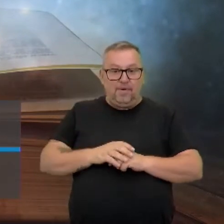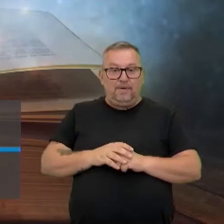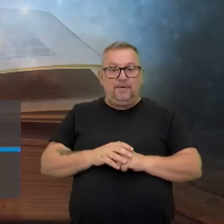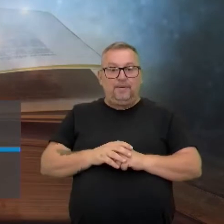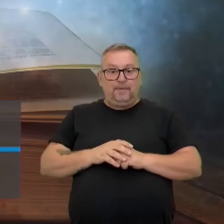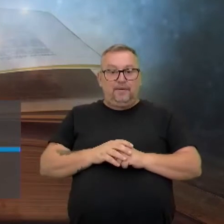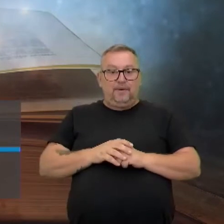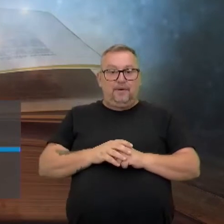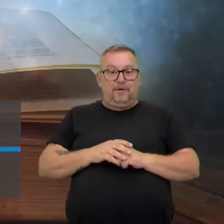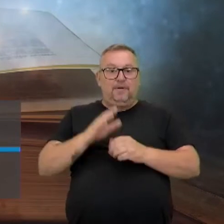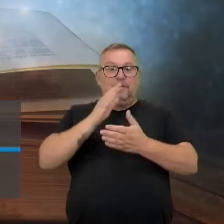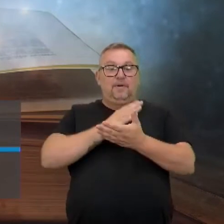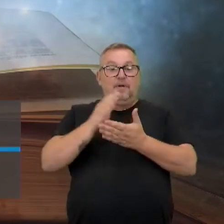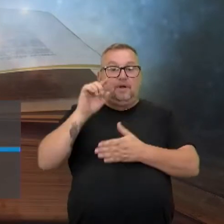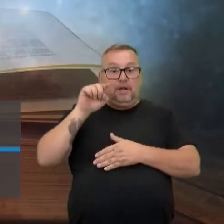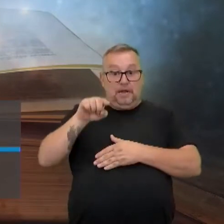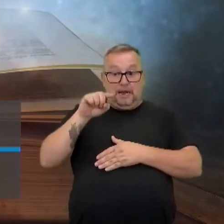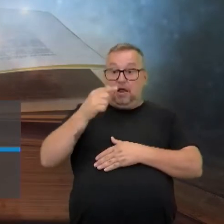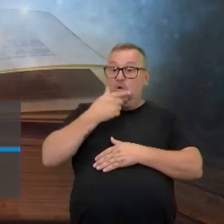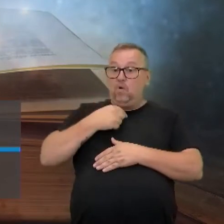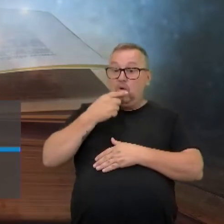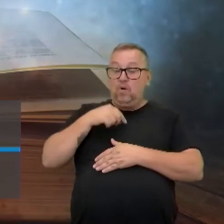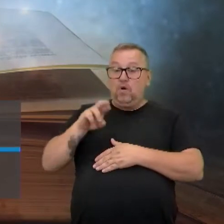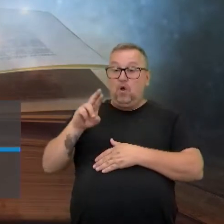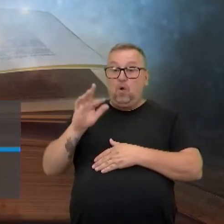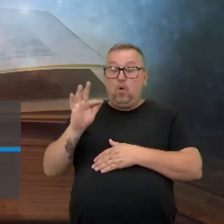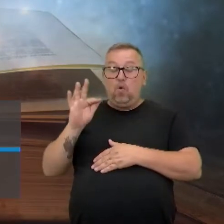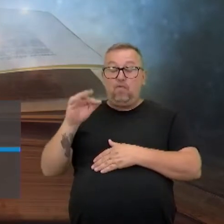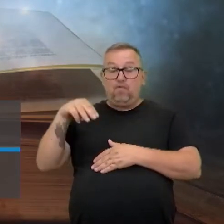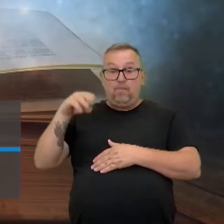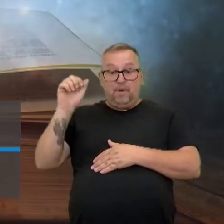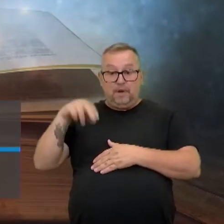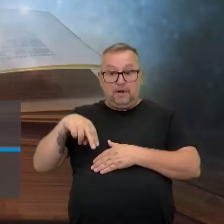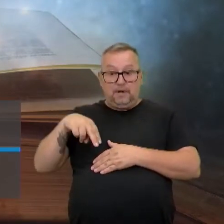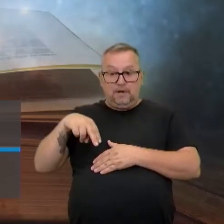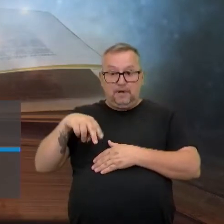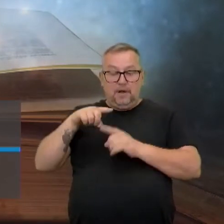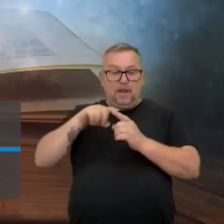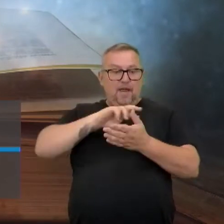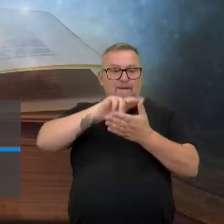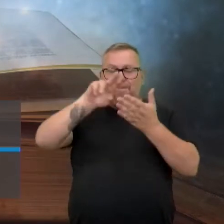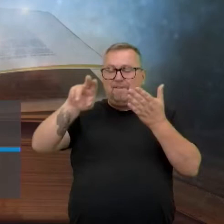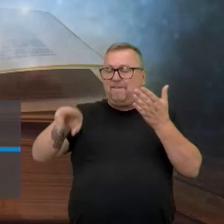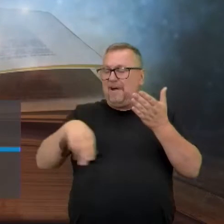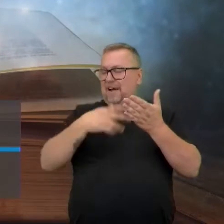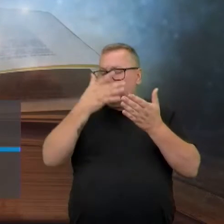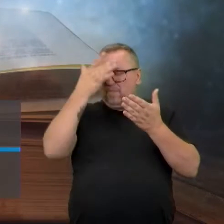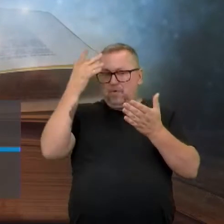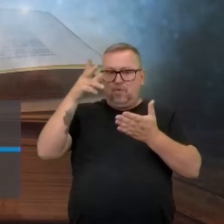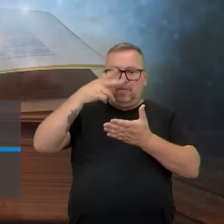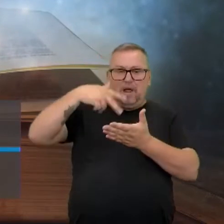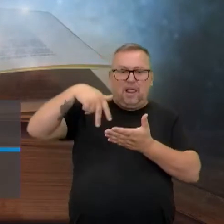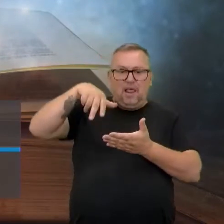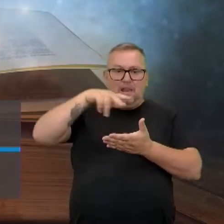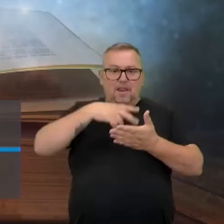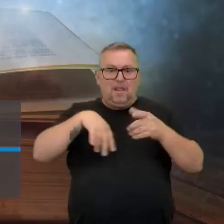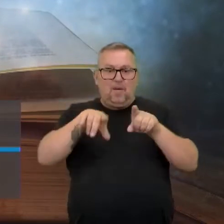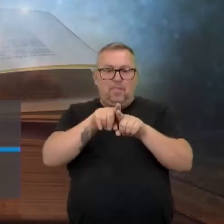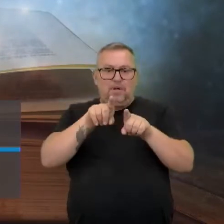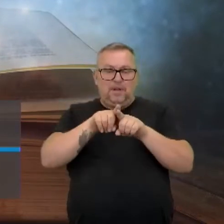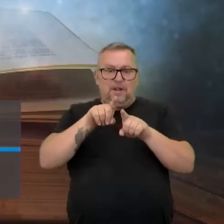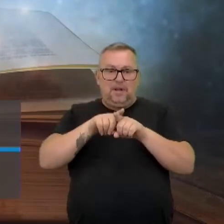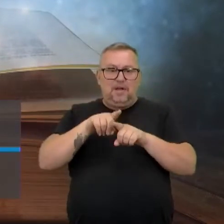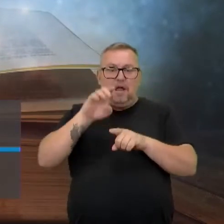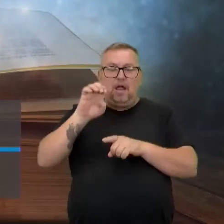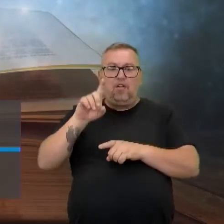estudar. Esse cara, o Hoffmann, ele inspirou Tchaikovsky, ele inspirou Edgar Allan Poe,